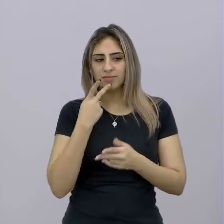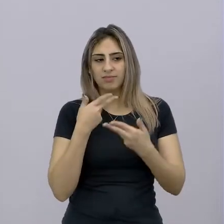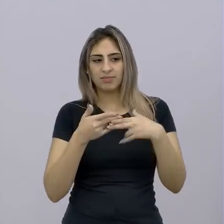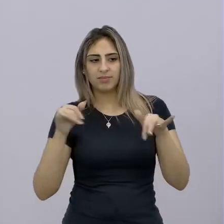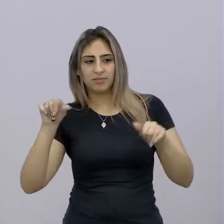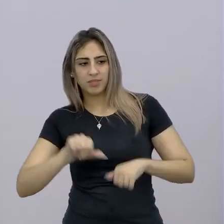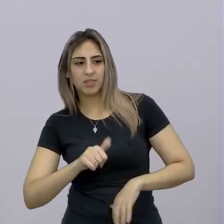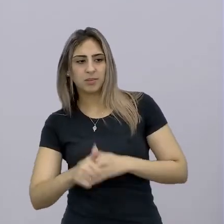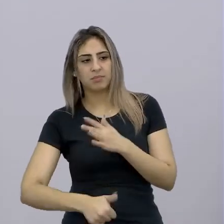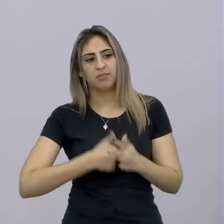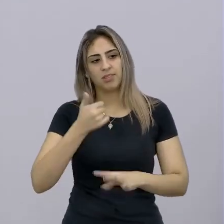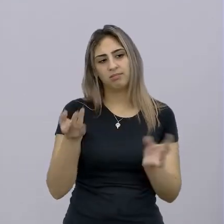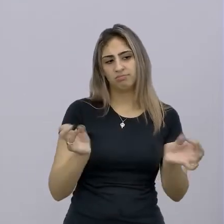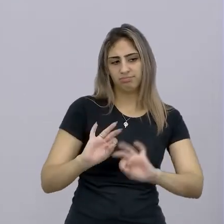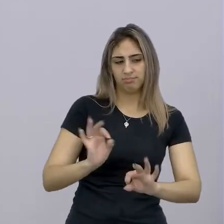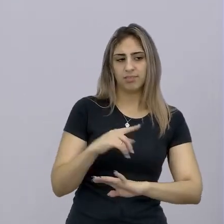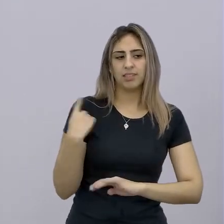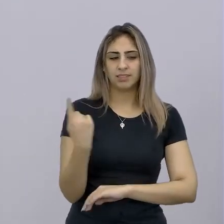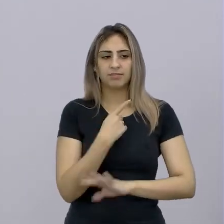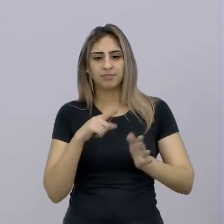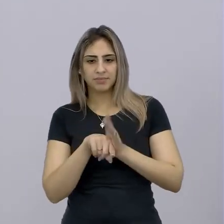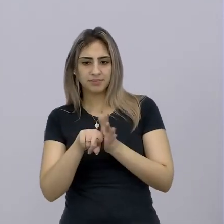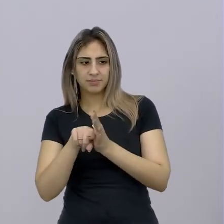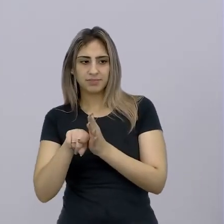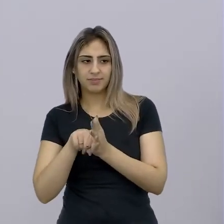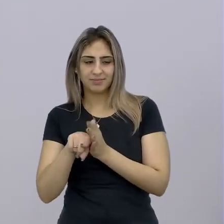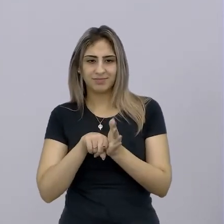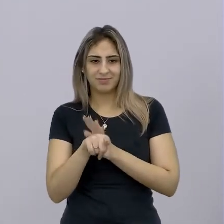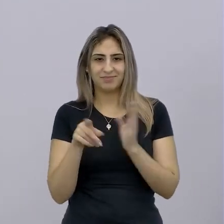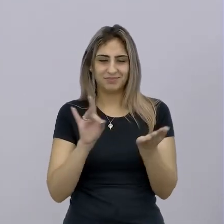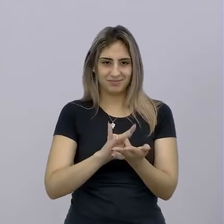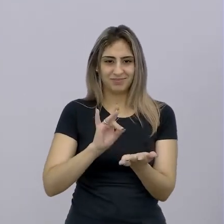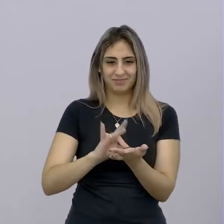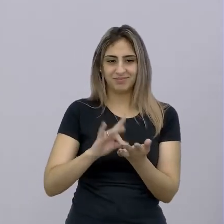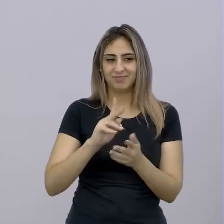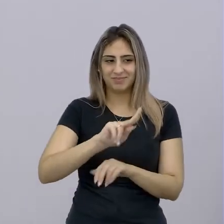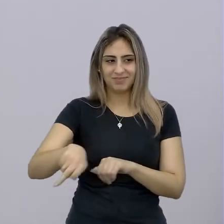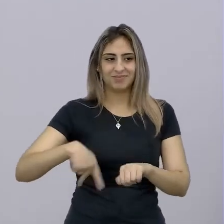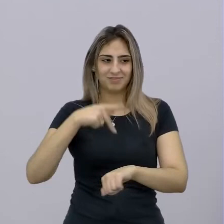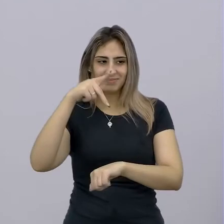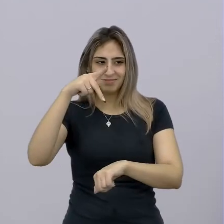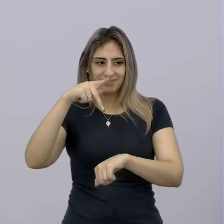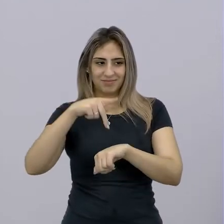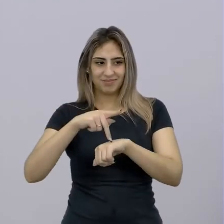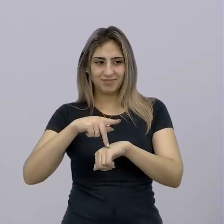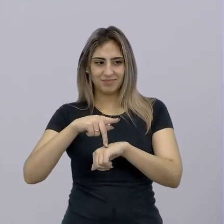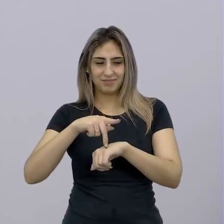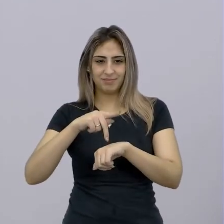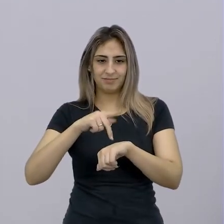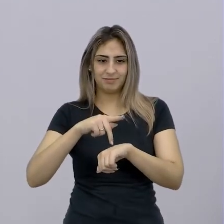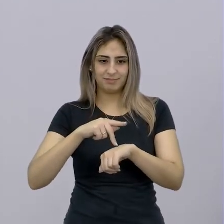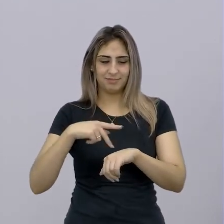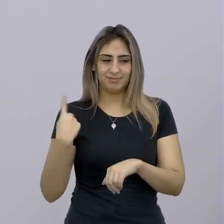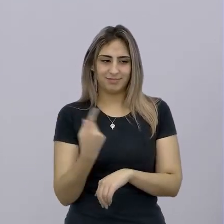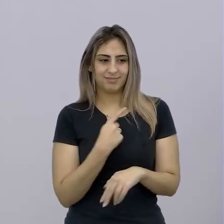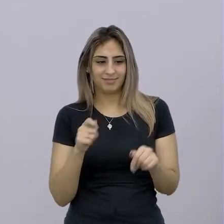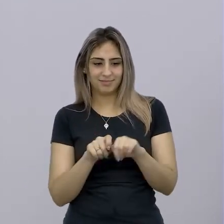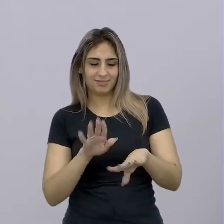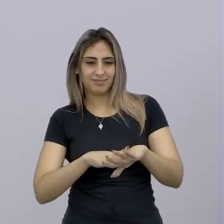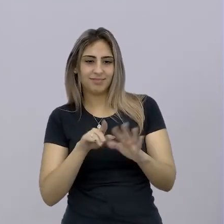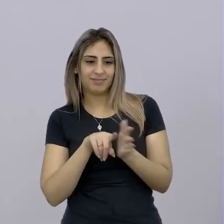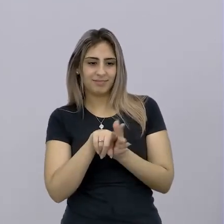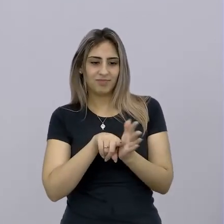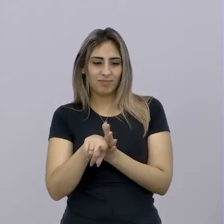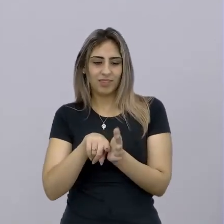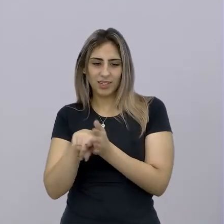pior ou melhor, nem nada disso. A gente analisa a realidade de um país que tem que ser analisado